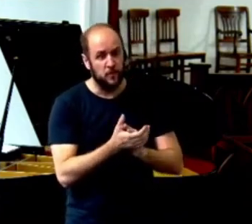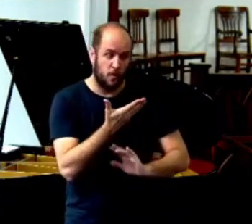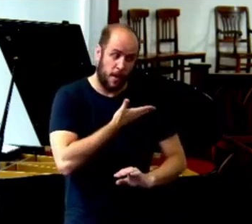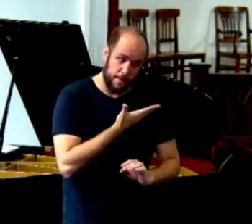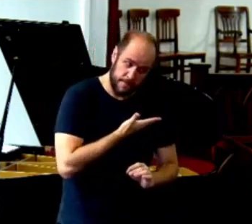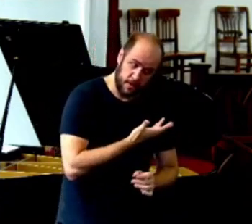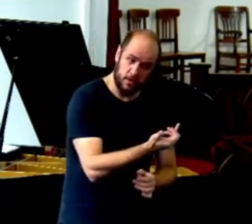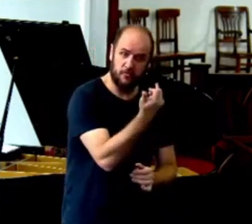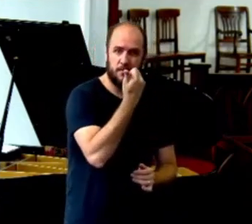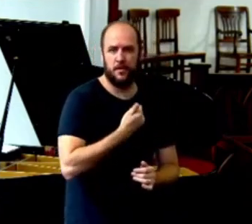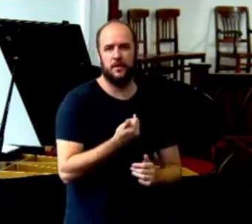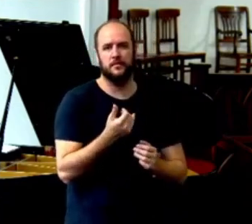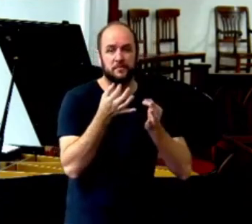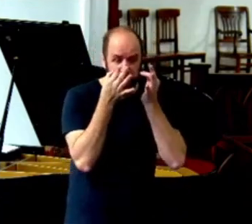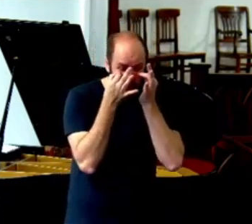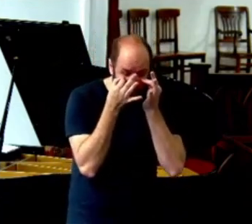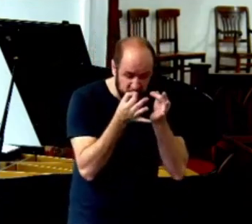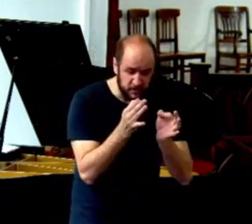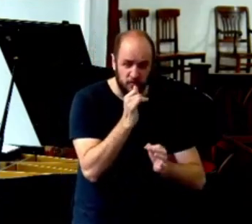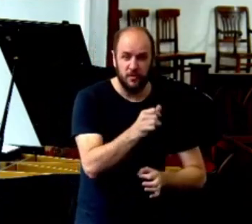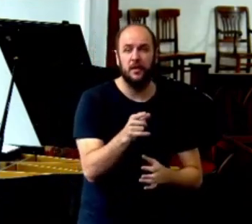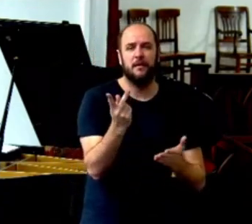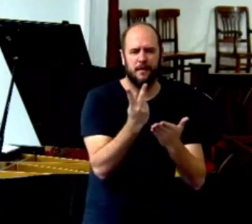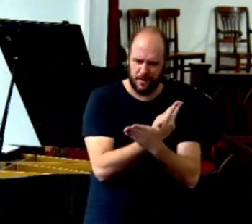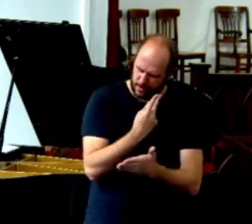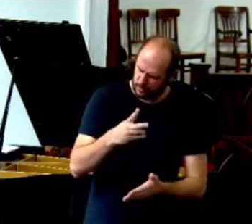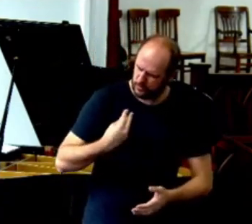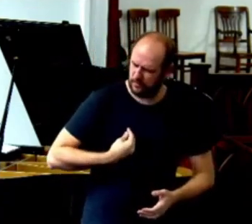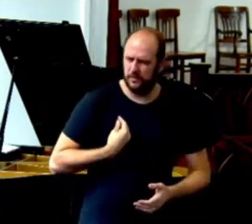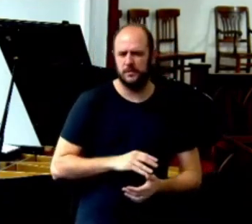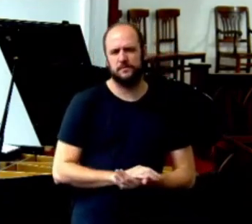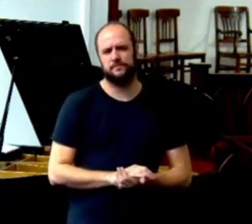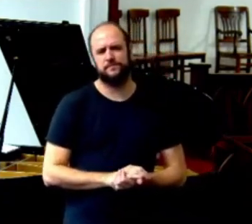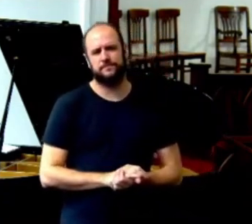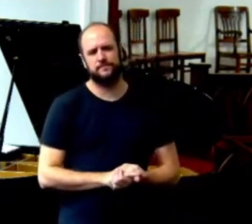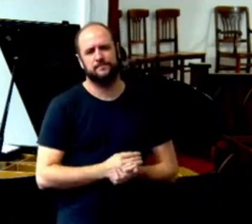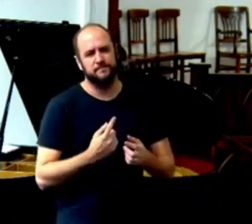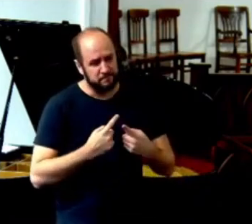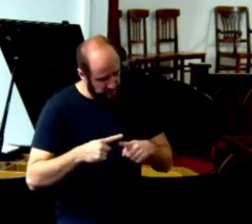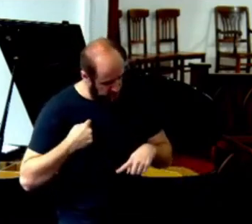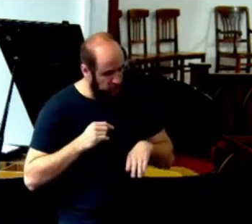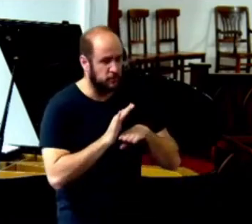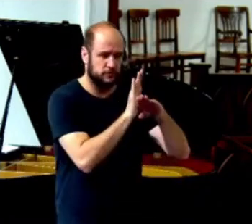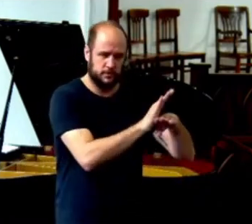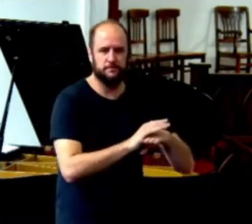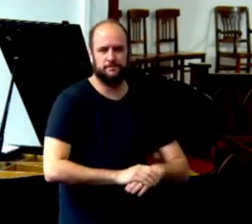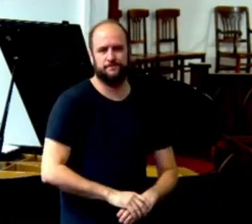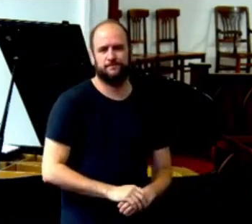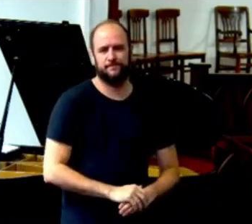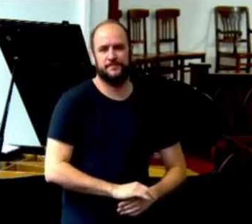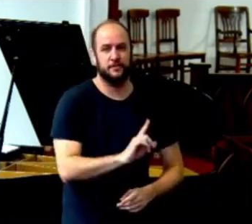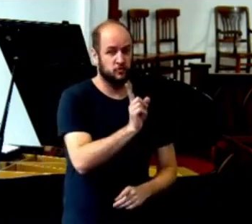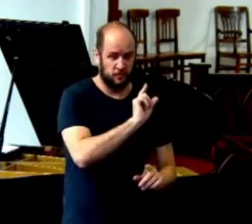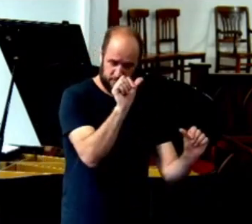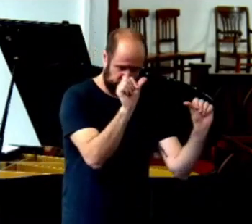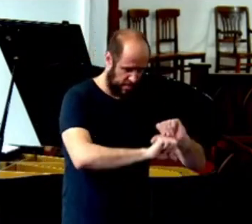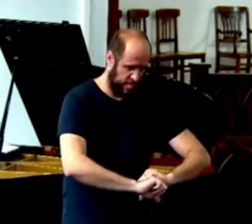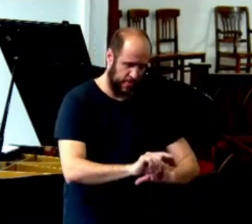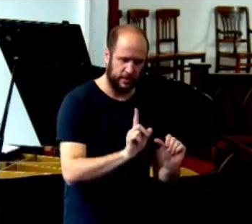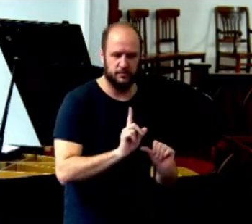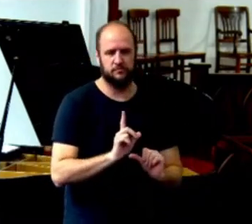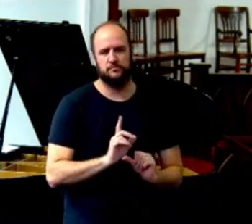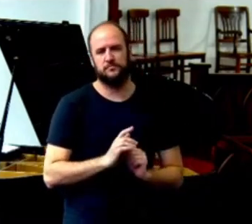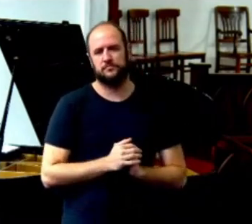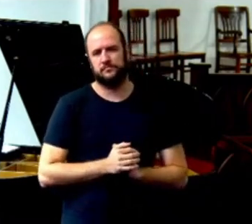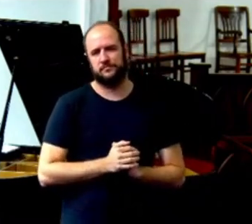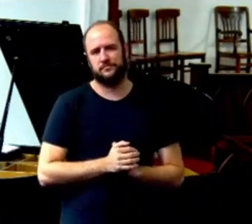Que ama você. E diz: está errado na tua vida. Mas eu estou aqui para te ajudar. Não para te condenar ou